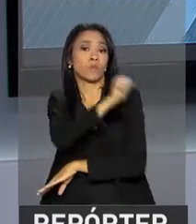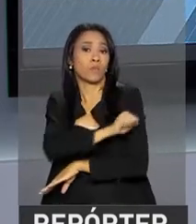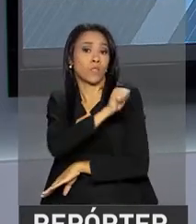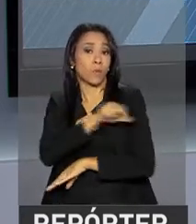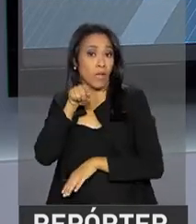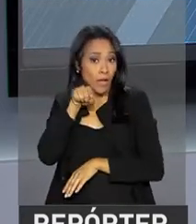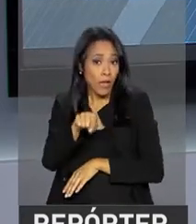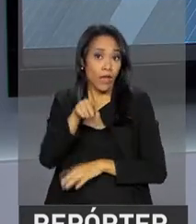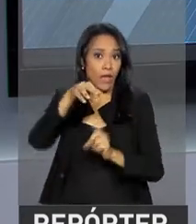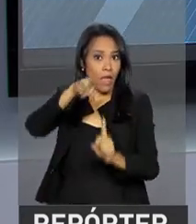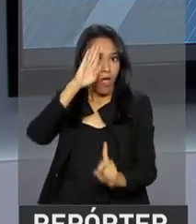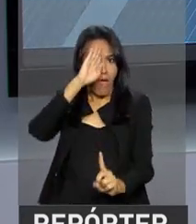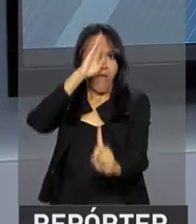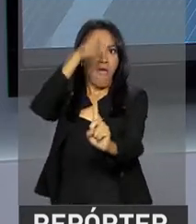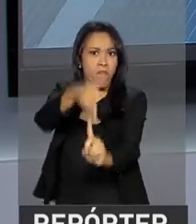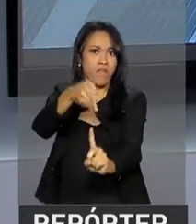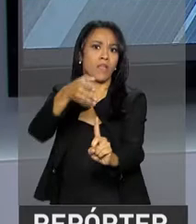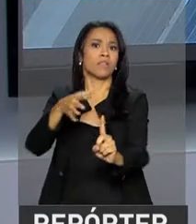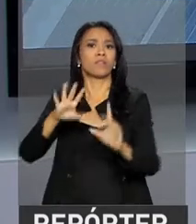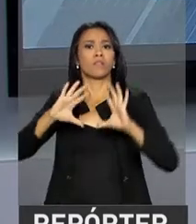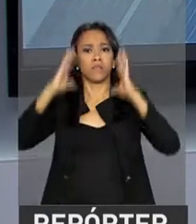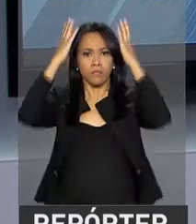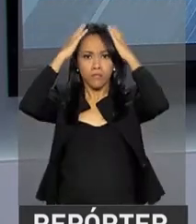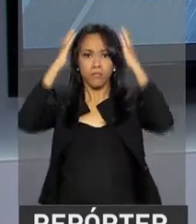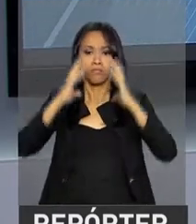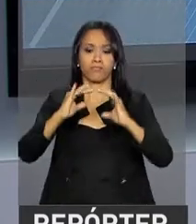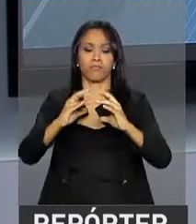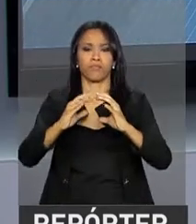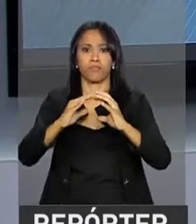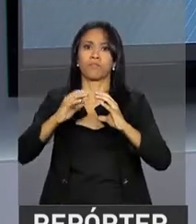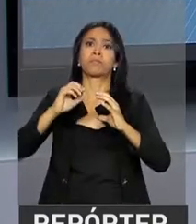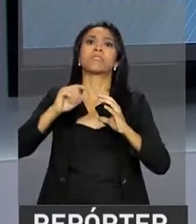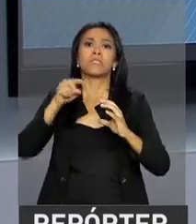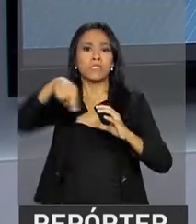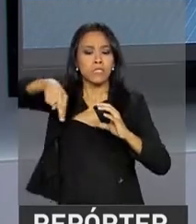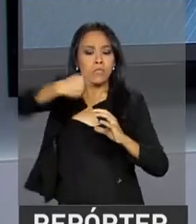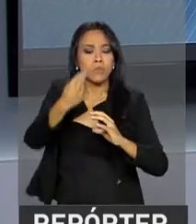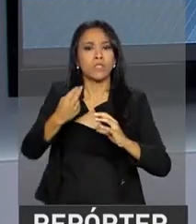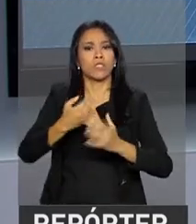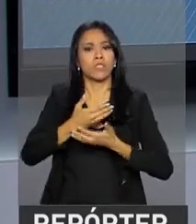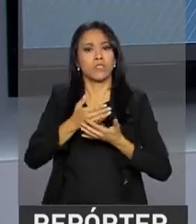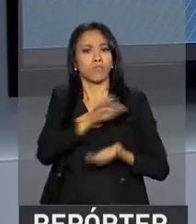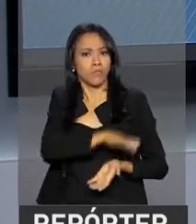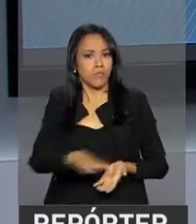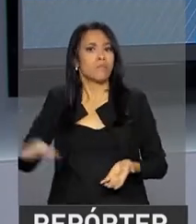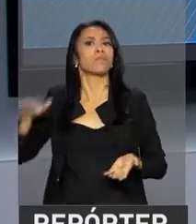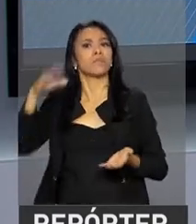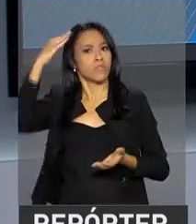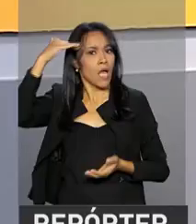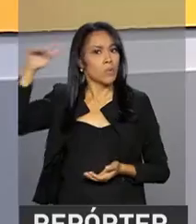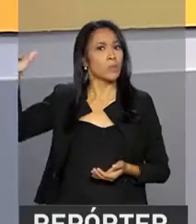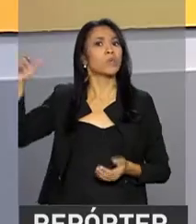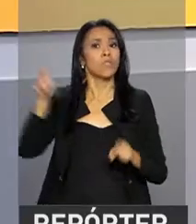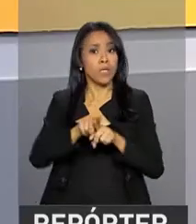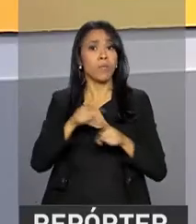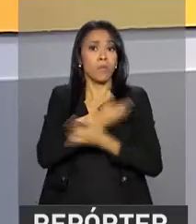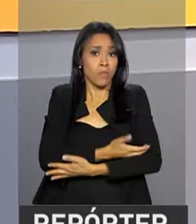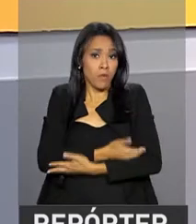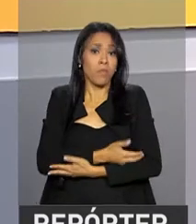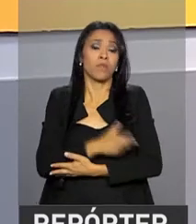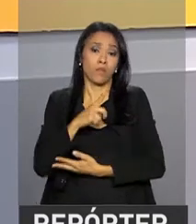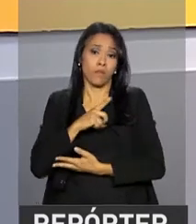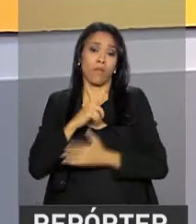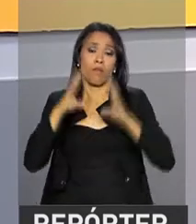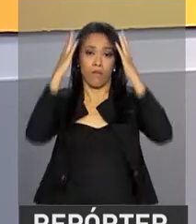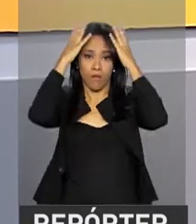é referência em neurocirurgia de adultos e crianças e também de bebês com microcefalia o presidente também